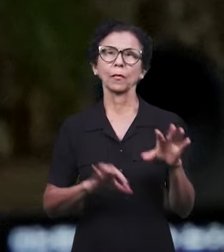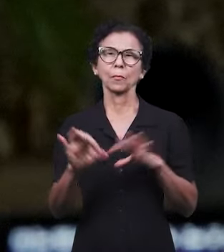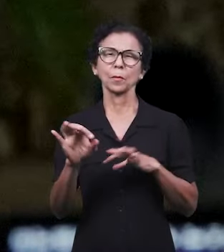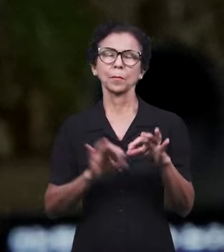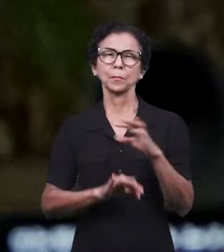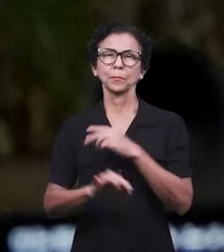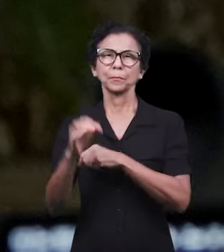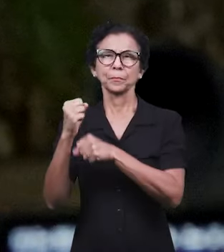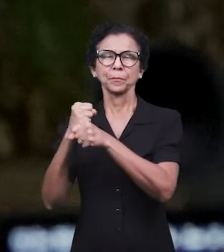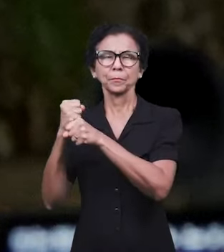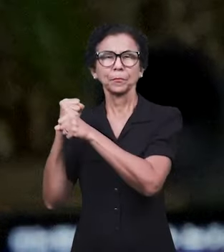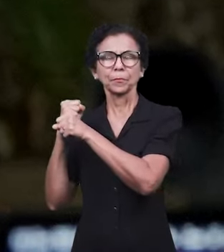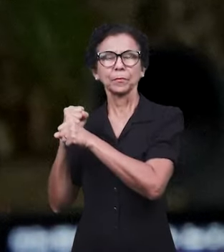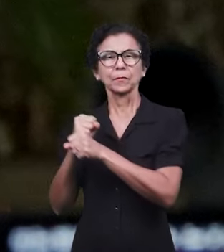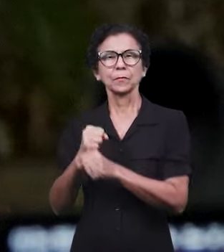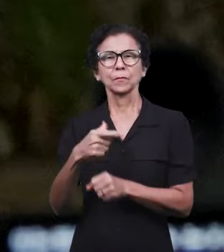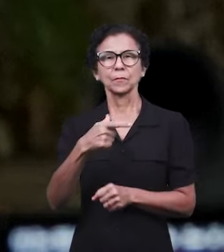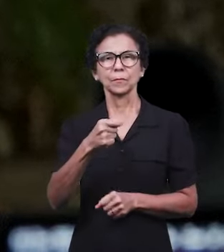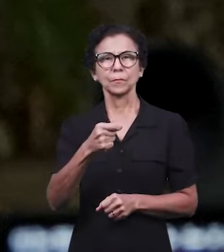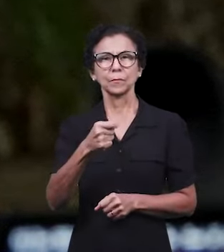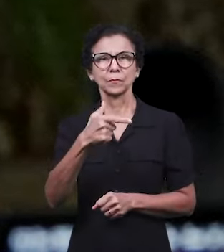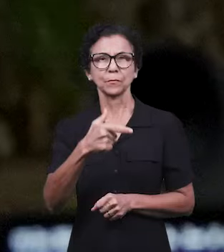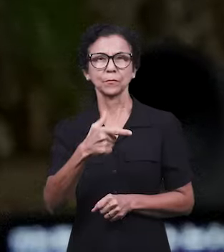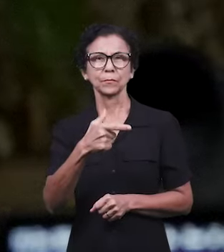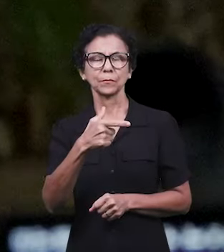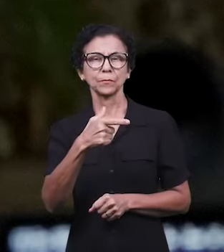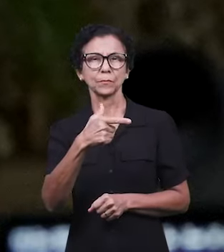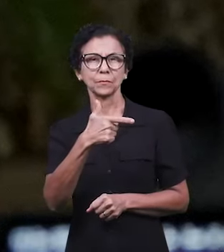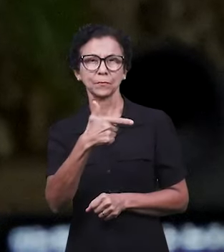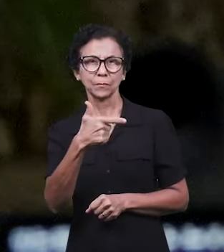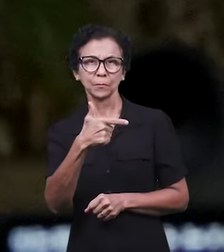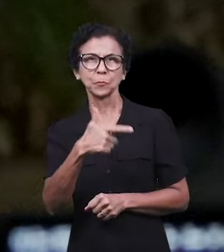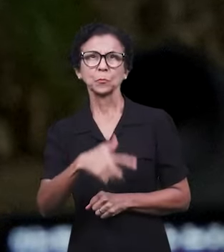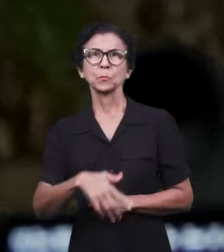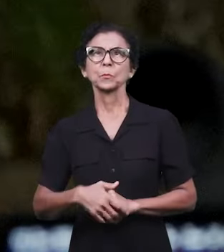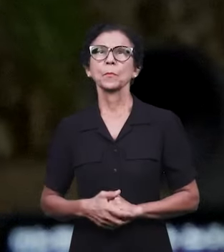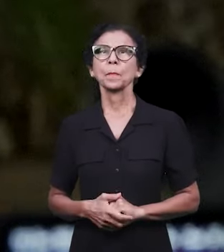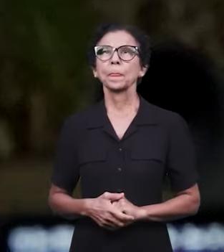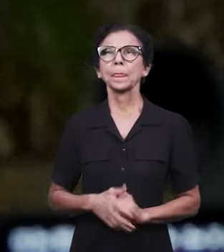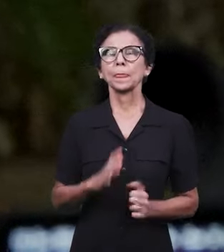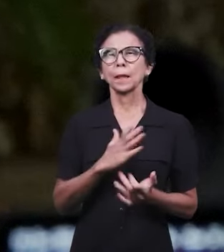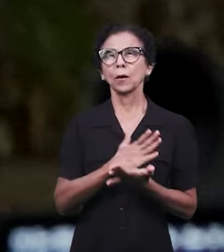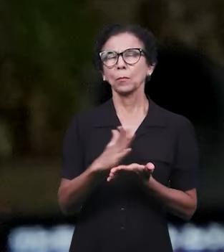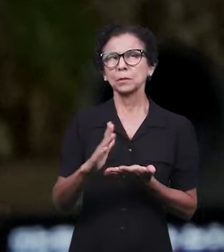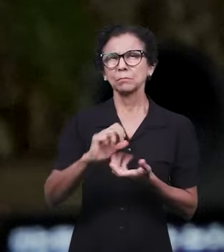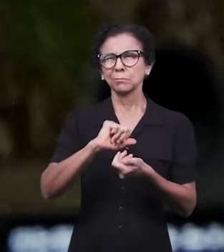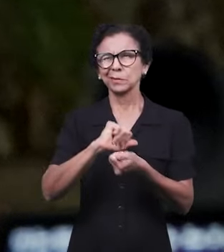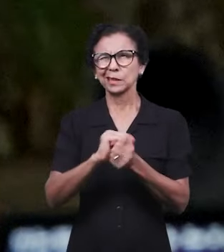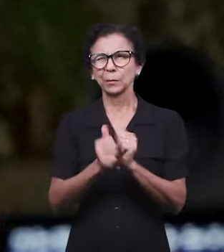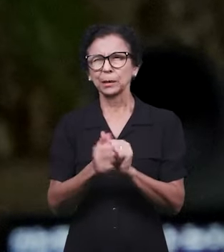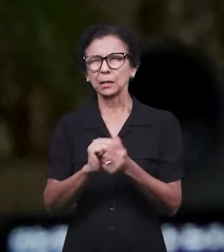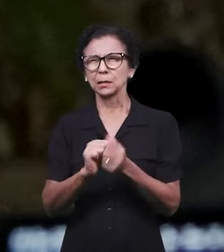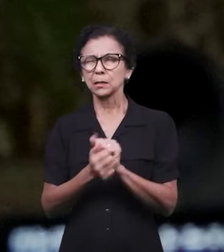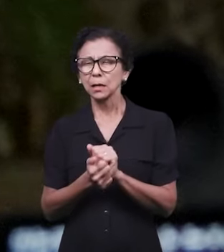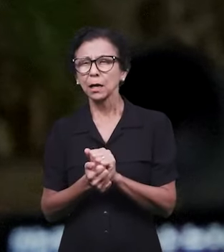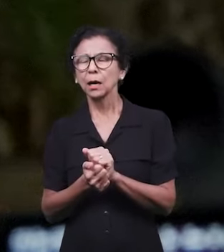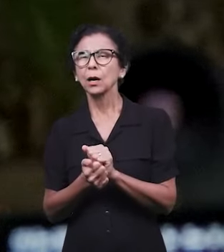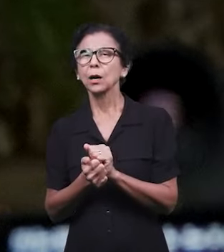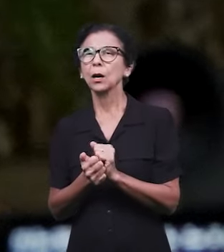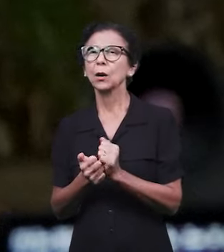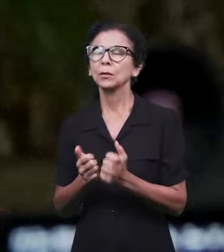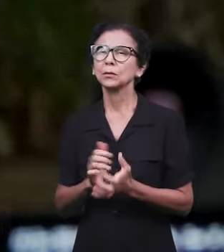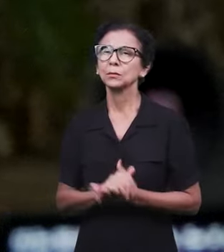nós colocamos, apresentamos para ele uma, aí a outra irmã trouxe, que somos um grupo de 5 pessoas. Aí ele falou